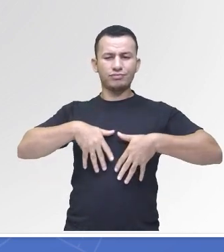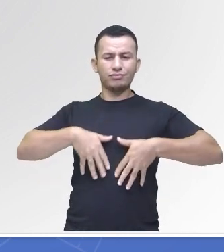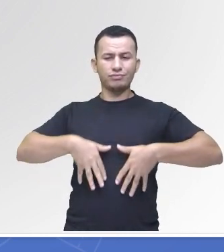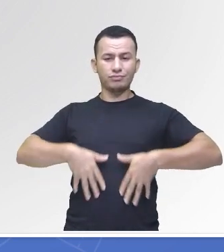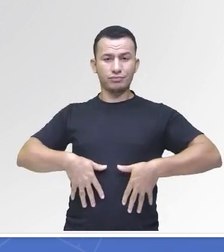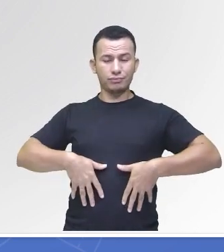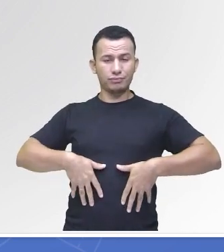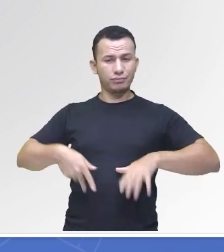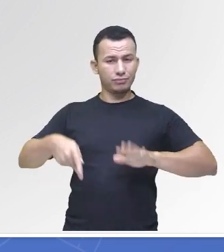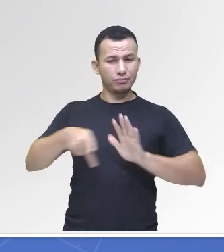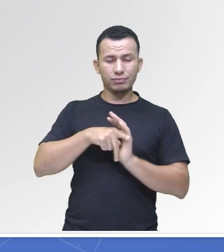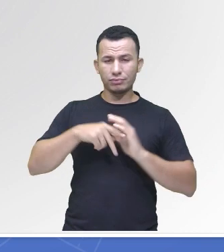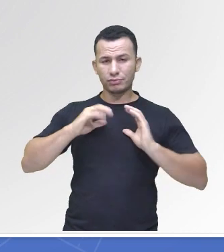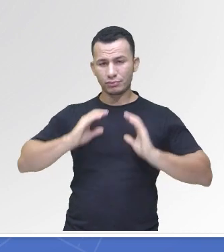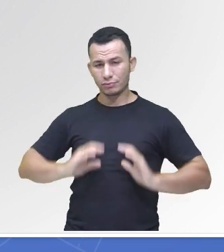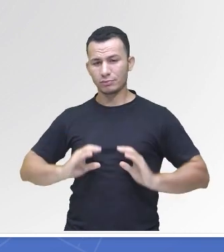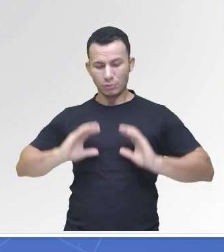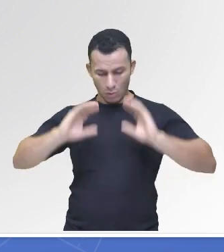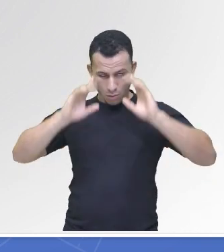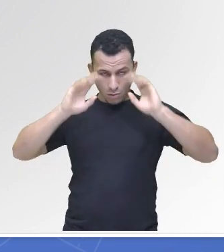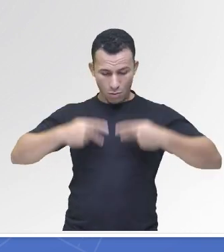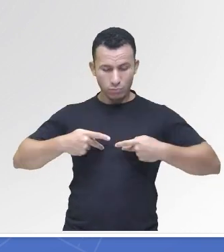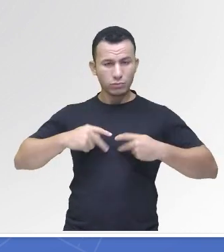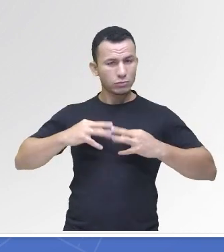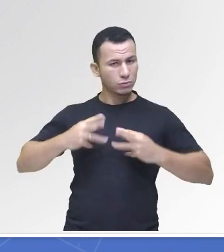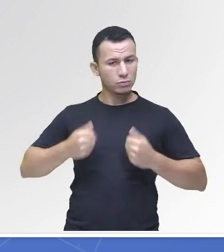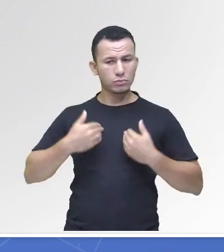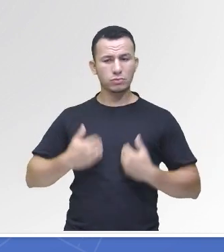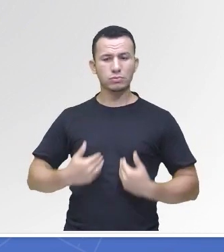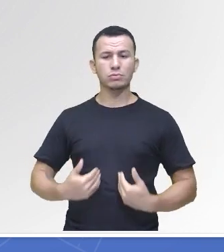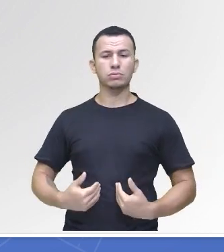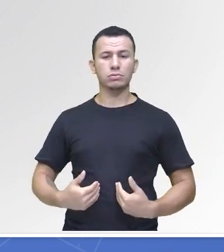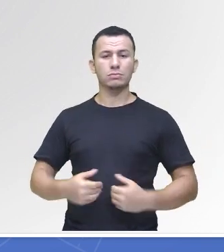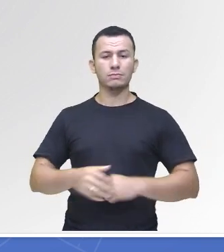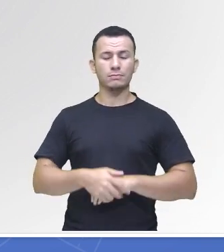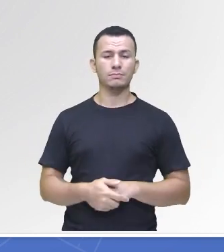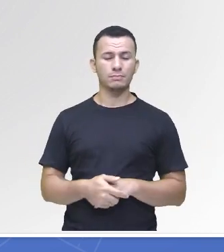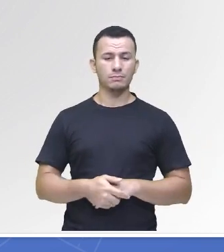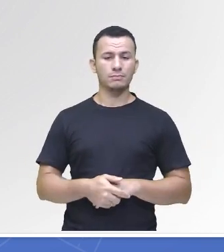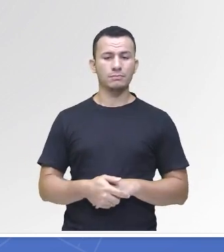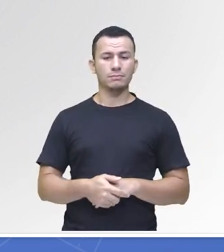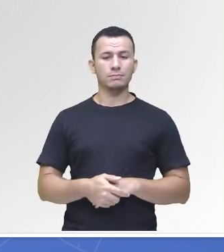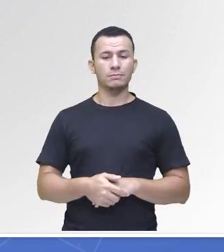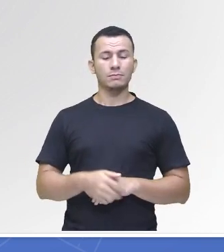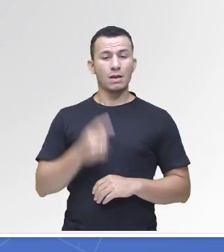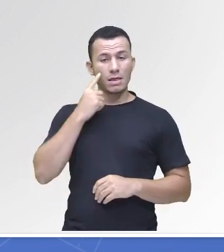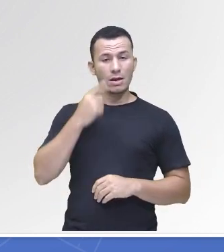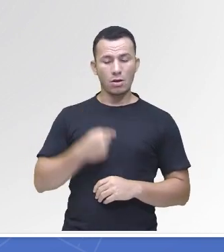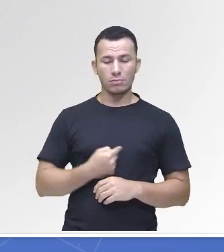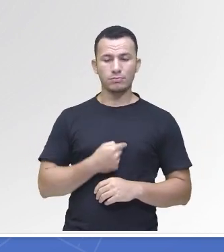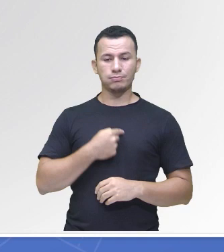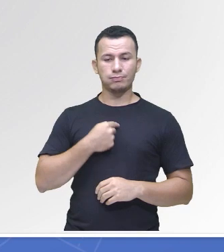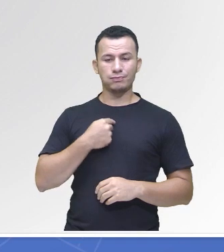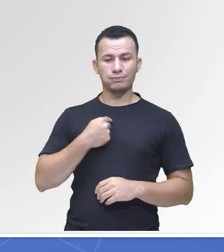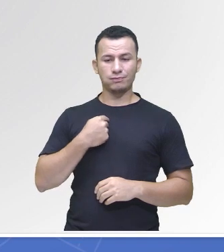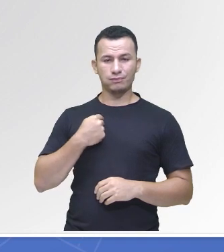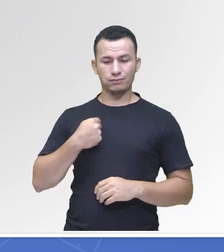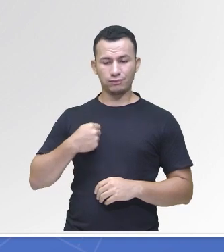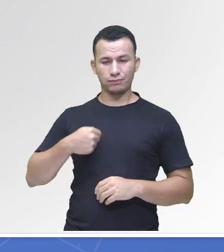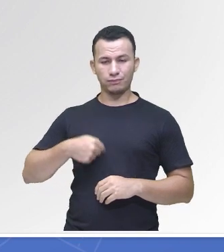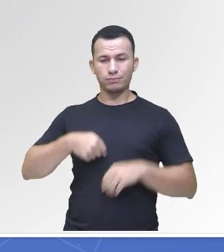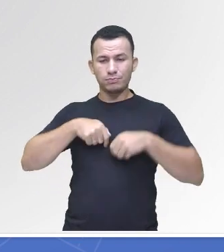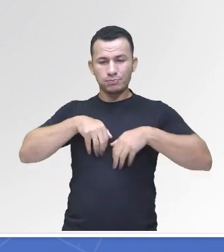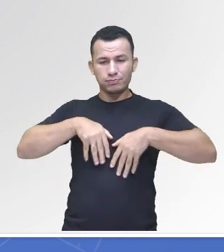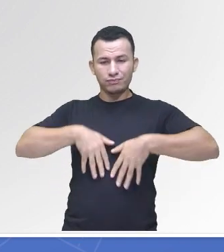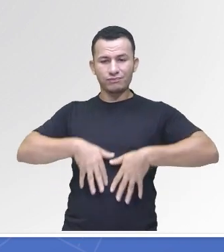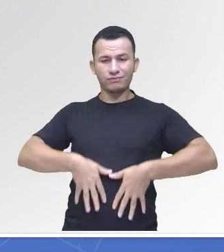só. A artéria aorta sai aqui, ó, seguindo a setinha, levando o sangue oxigenado para onde? Para todas as partes do